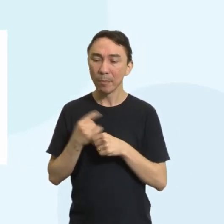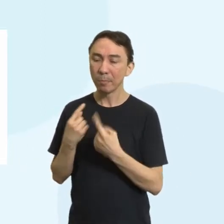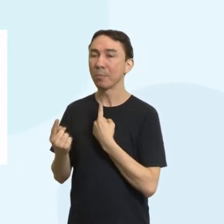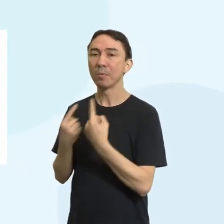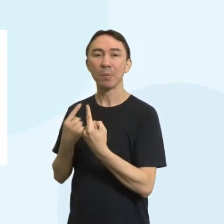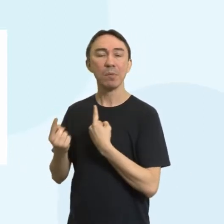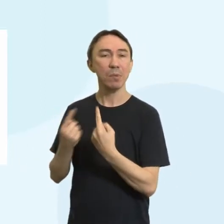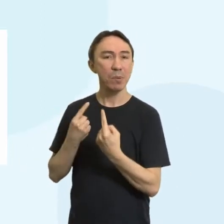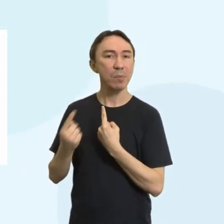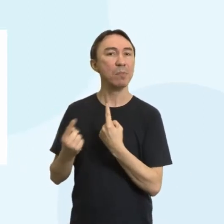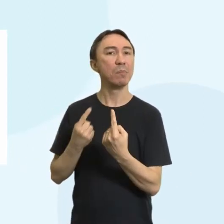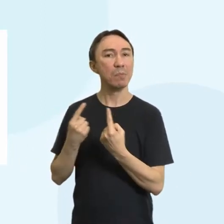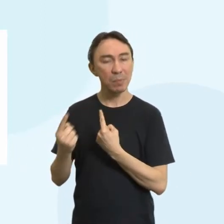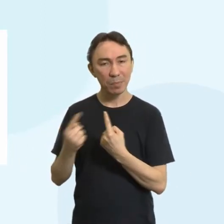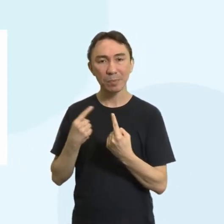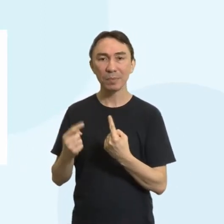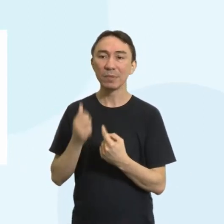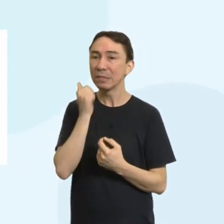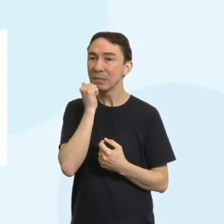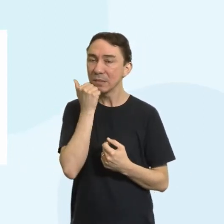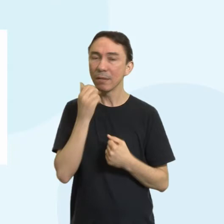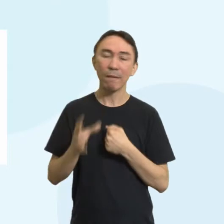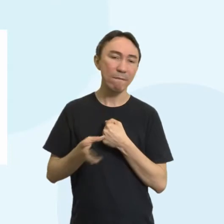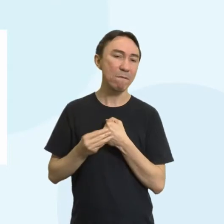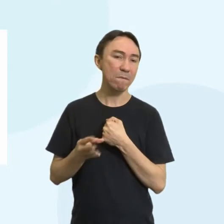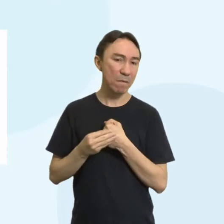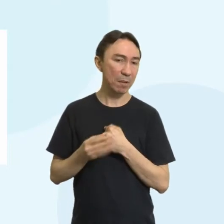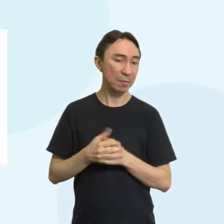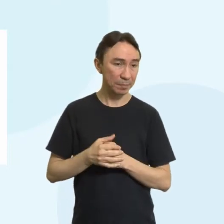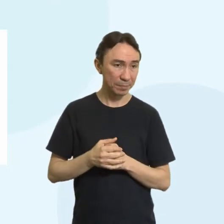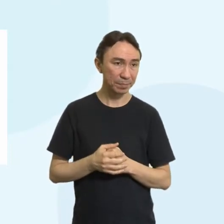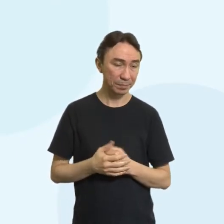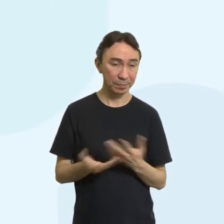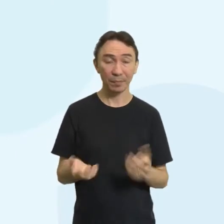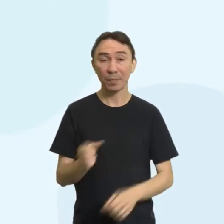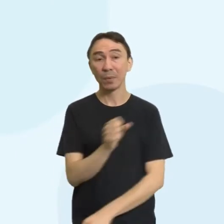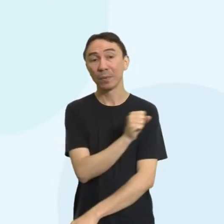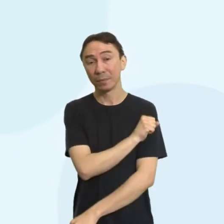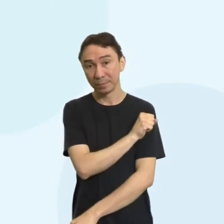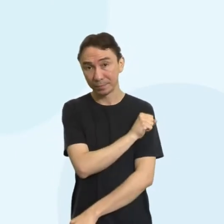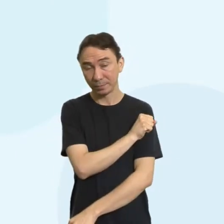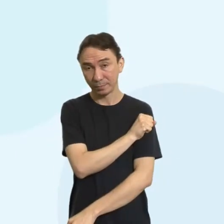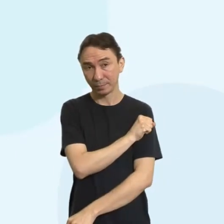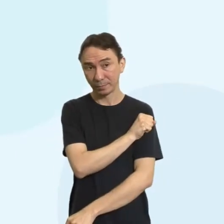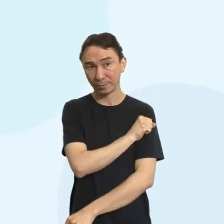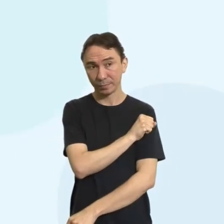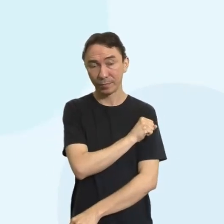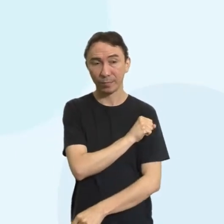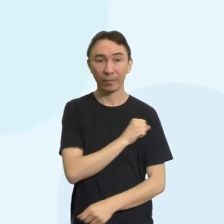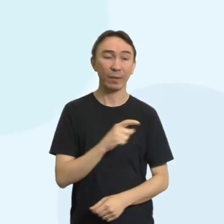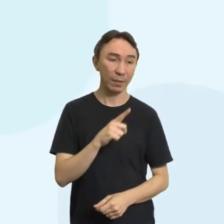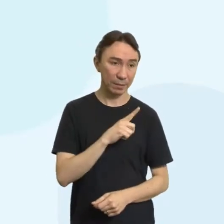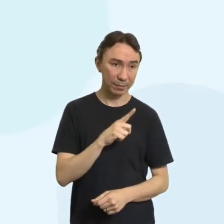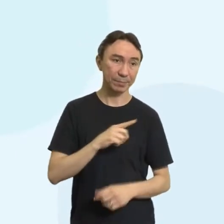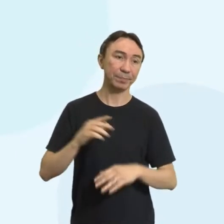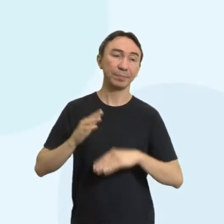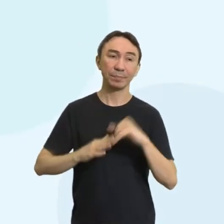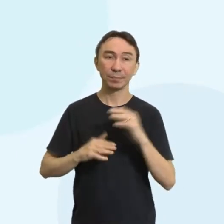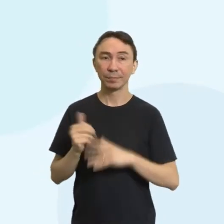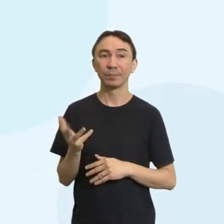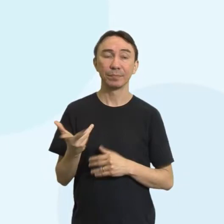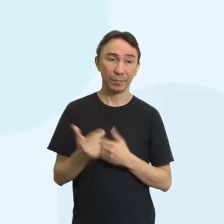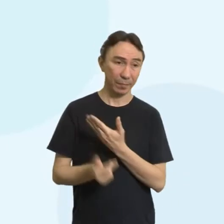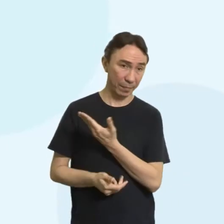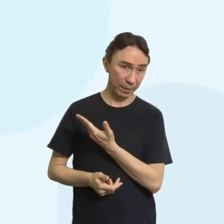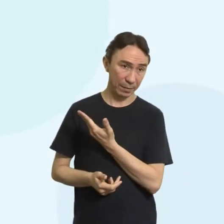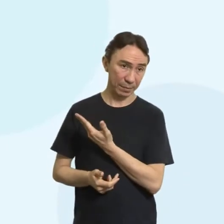científico. Agora eu gostaria de falar um pouquinho sobre o 8º ano. No 8º ano, nós temos a seguinte habilidade: reconhecer